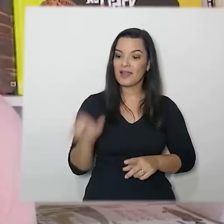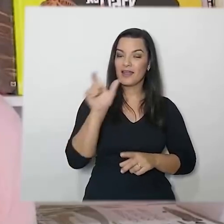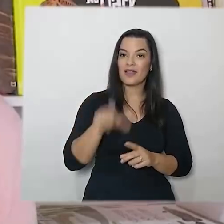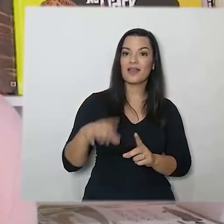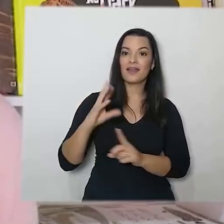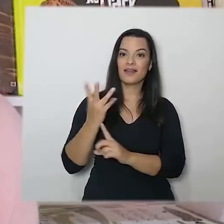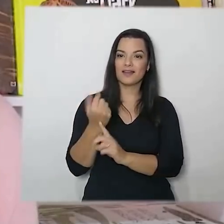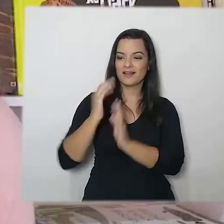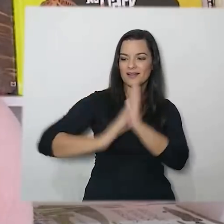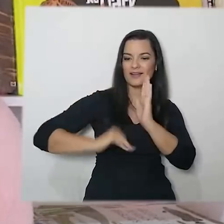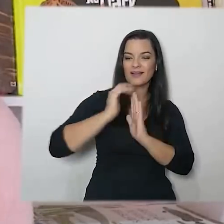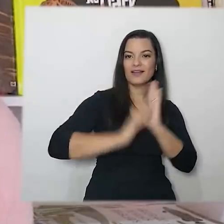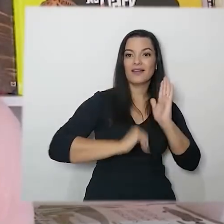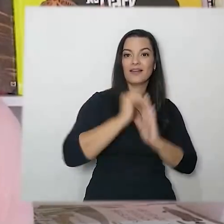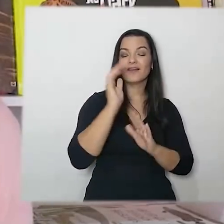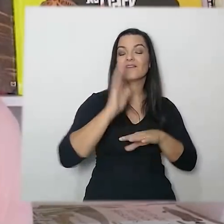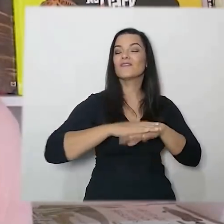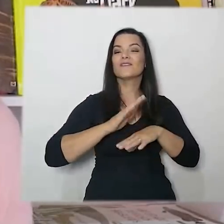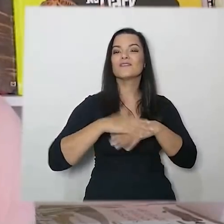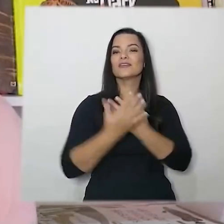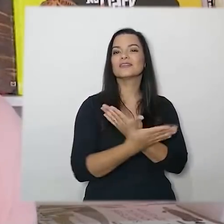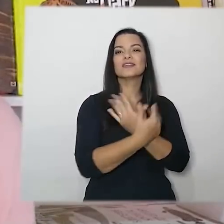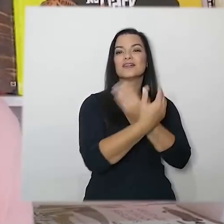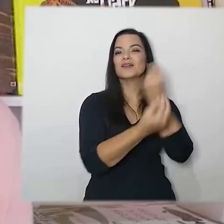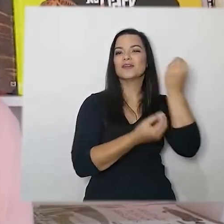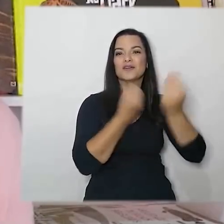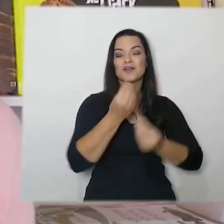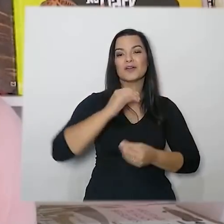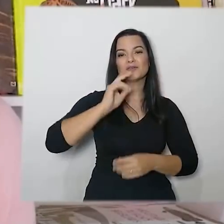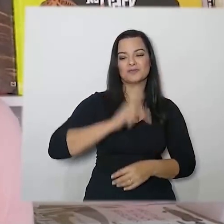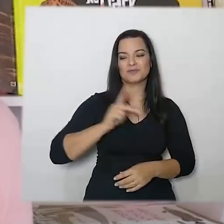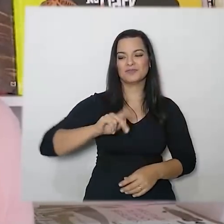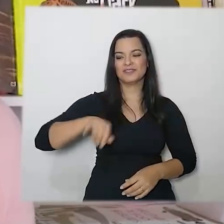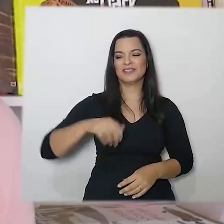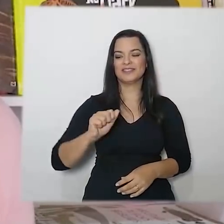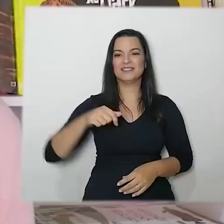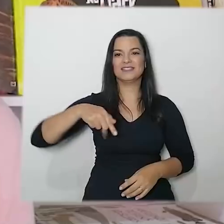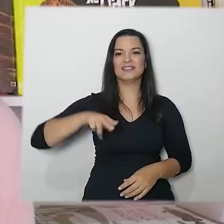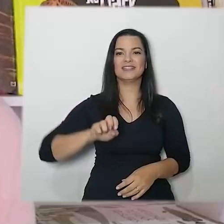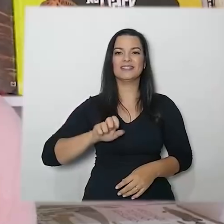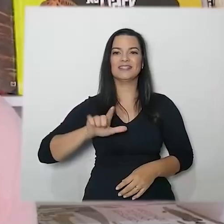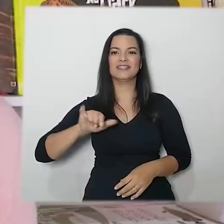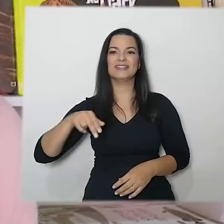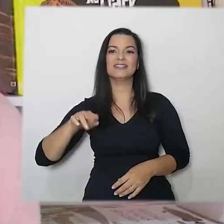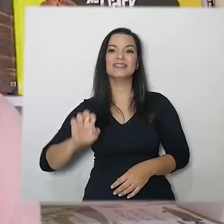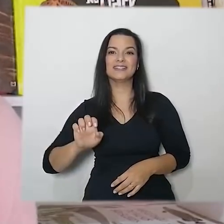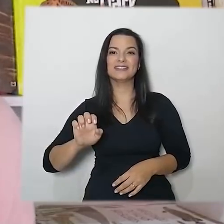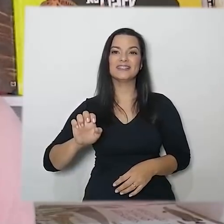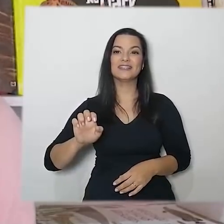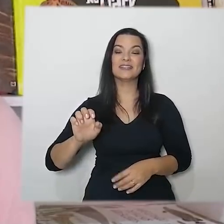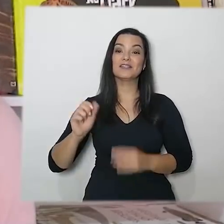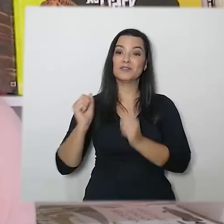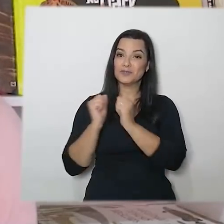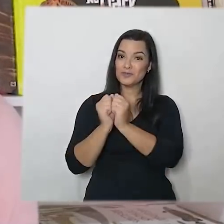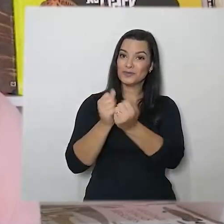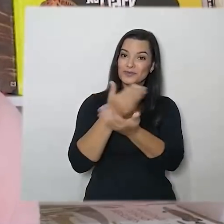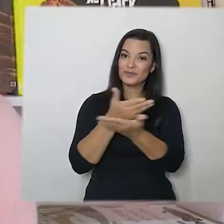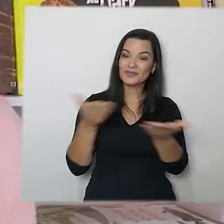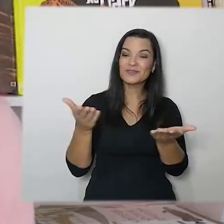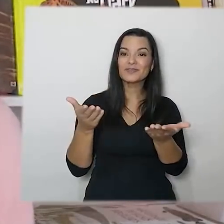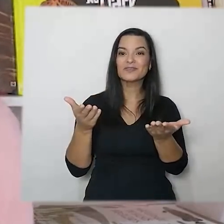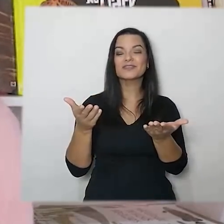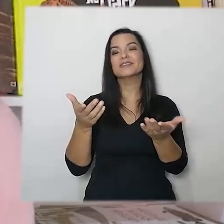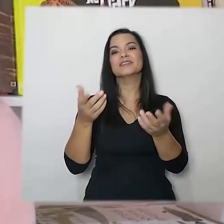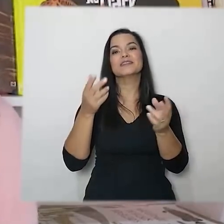professora Jaqueline irá acompanhar vocês pela exposição As Borboletas. Então, aproveitem